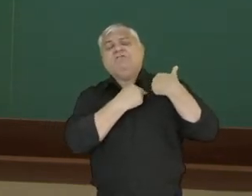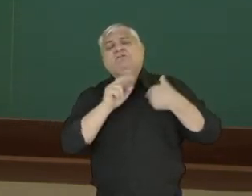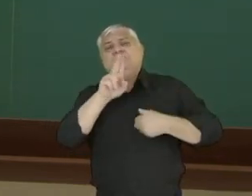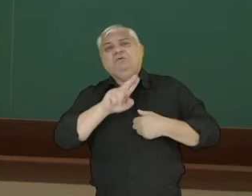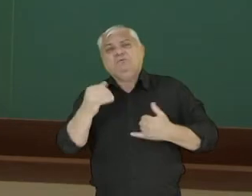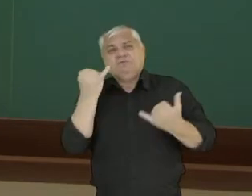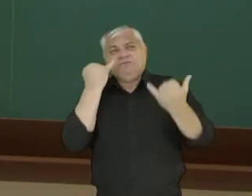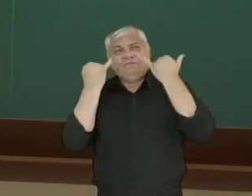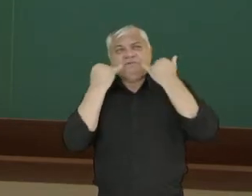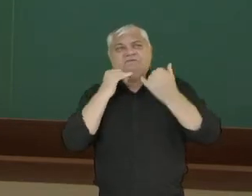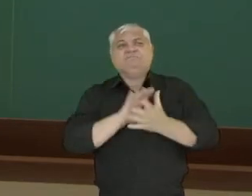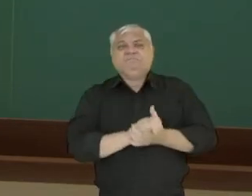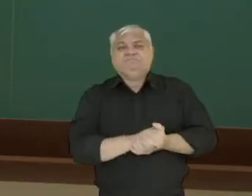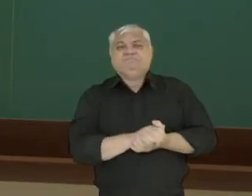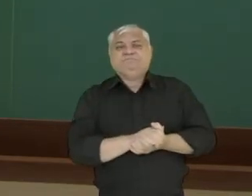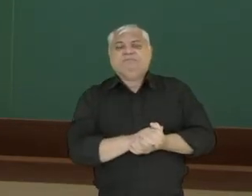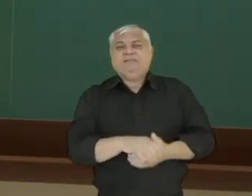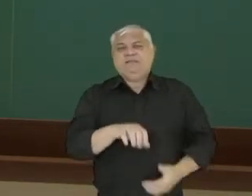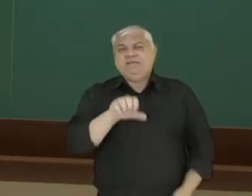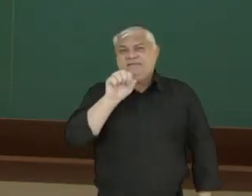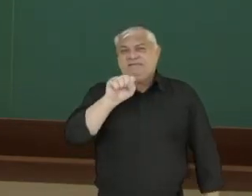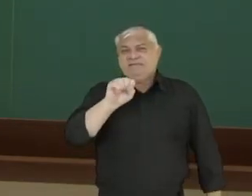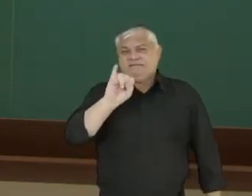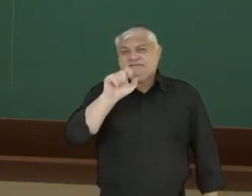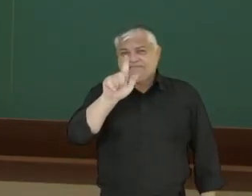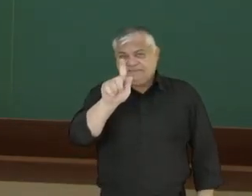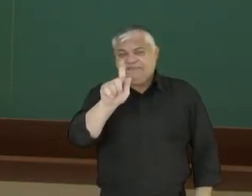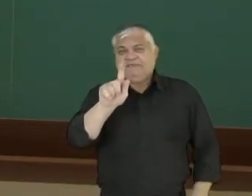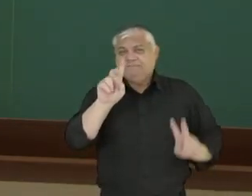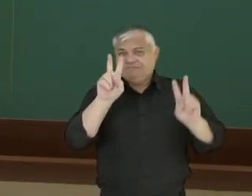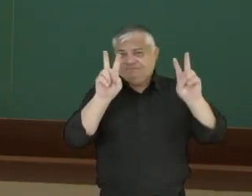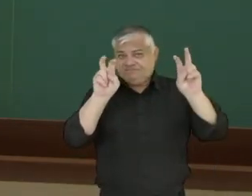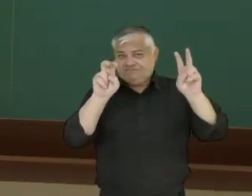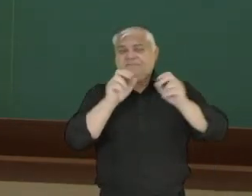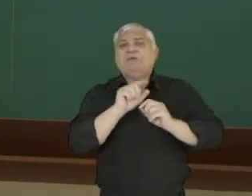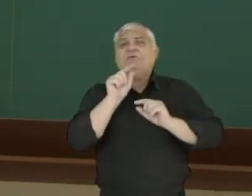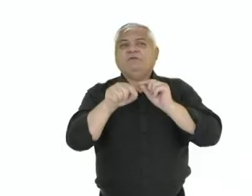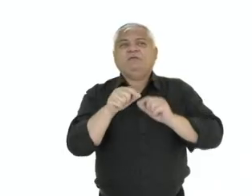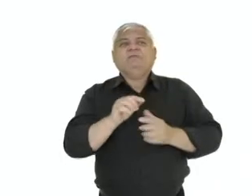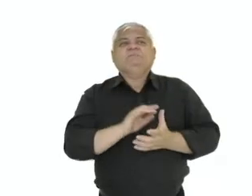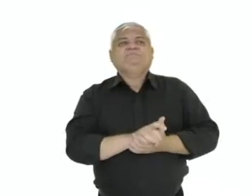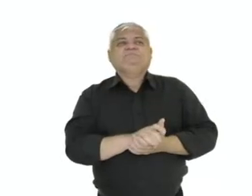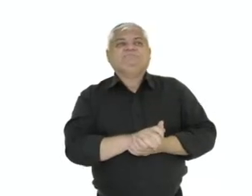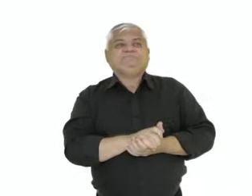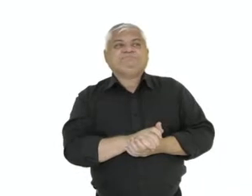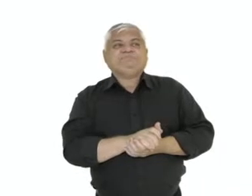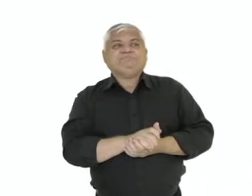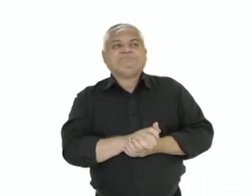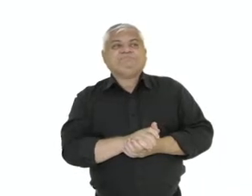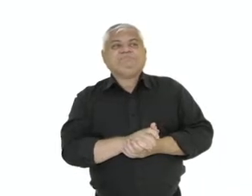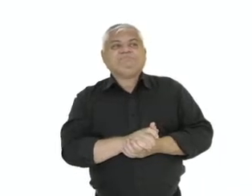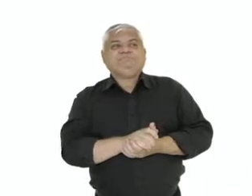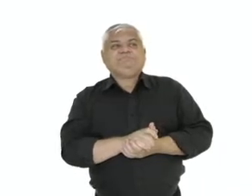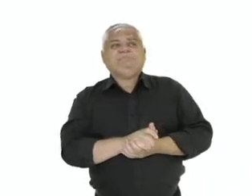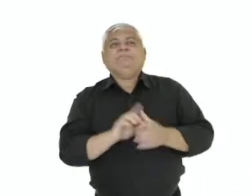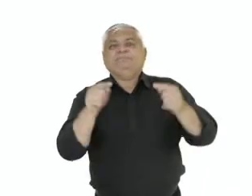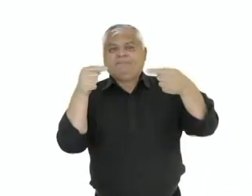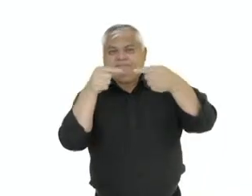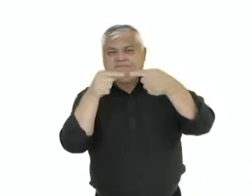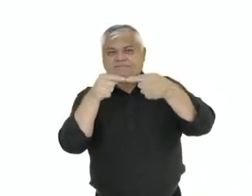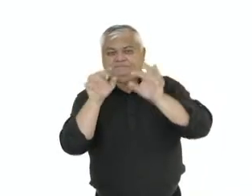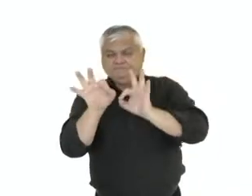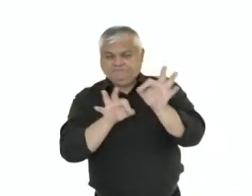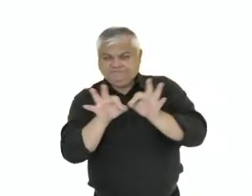informações. Algumas das aplicações do SIG no planejamento urbano. Acompanha lá na tela, ó. Aplicações do SIG no